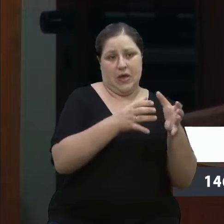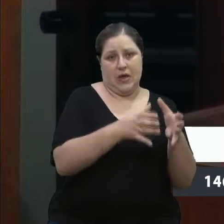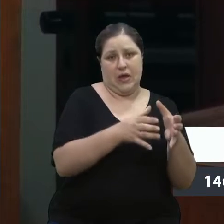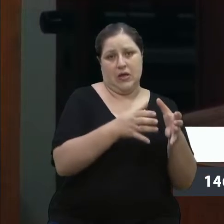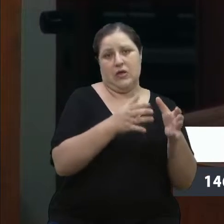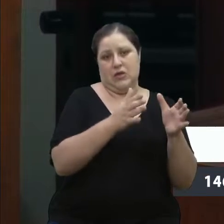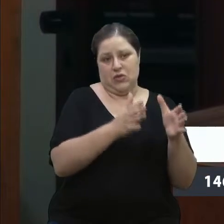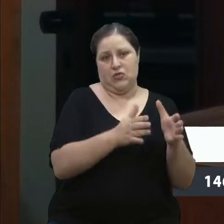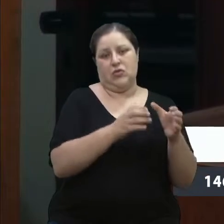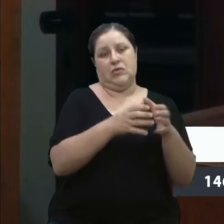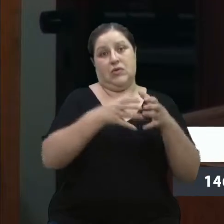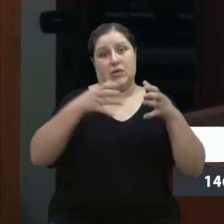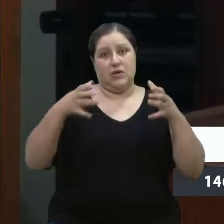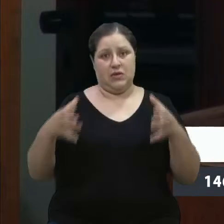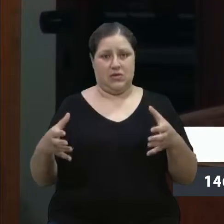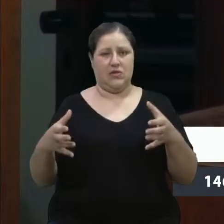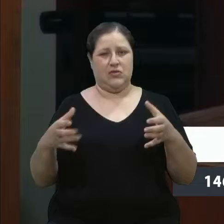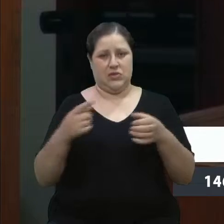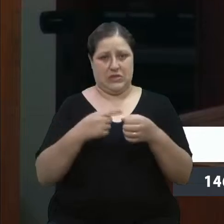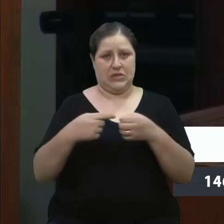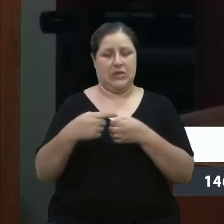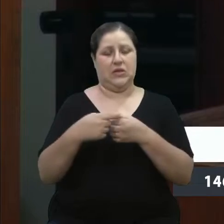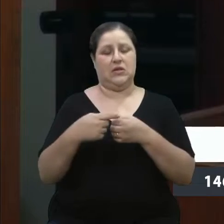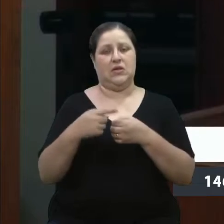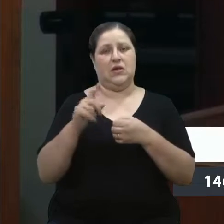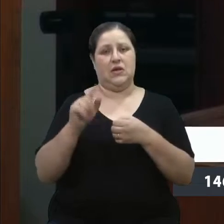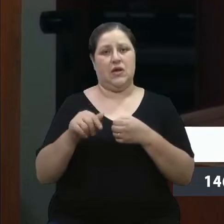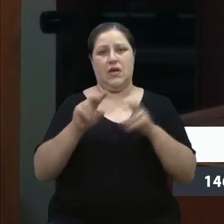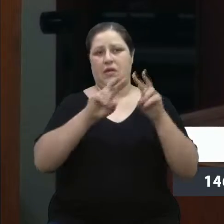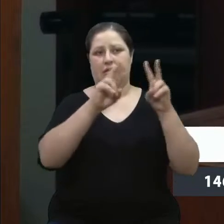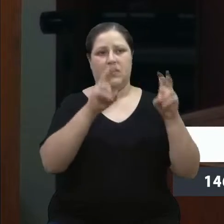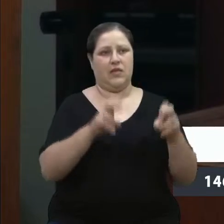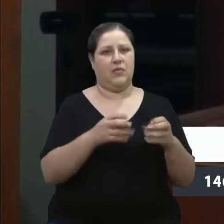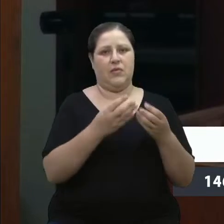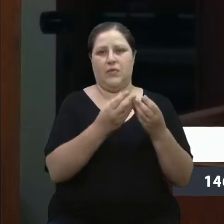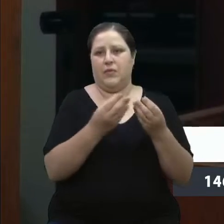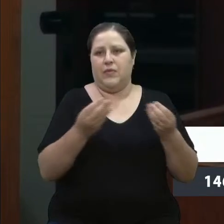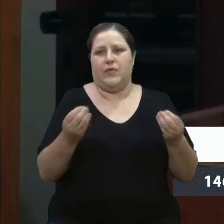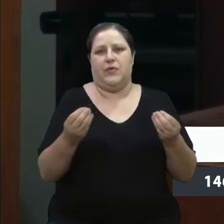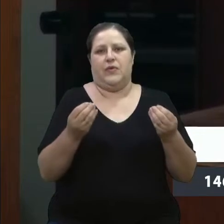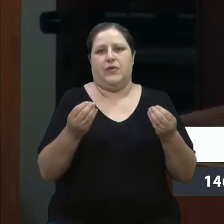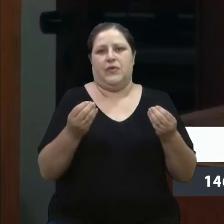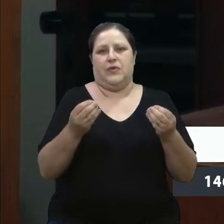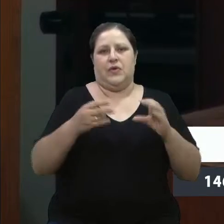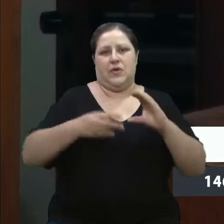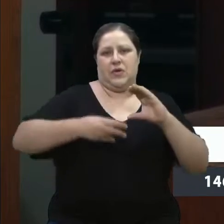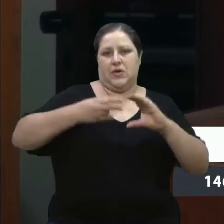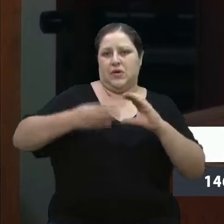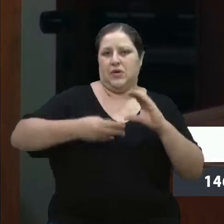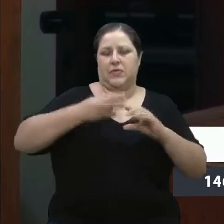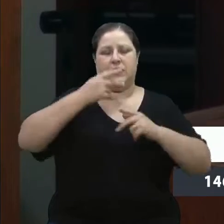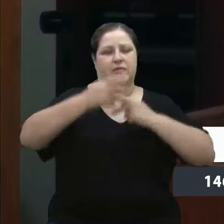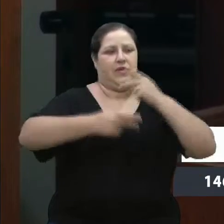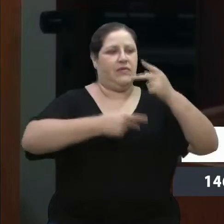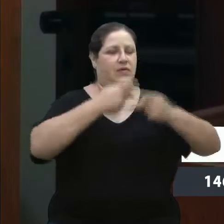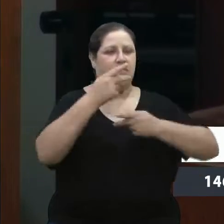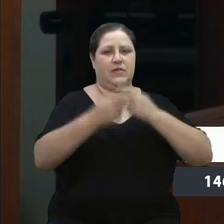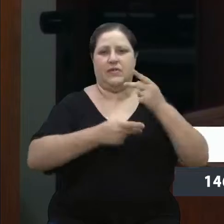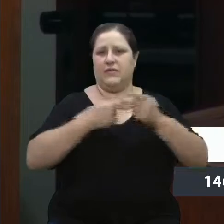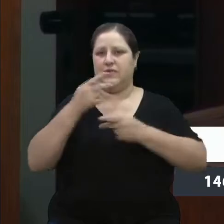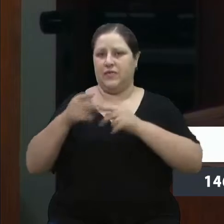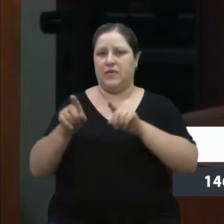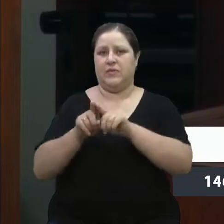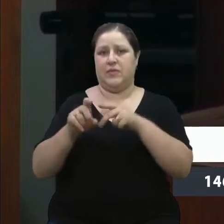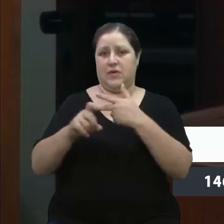é um tema que tem despendido muita energia das câmaras legislativas e dos